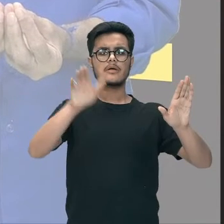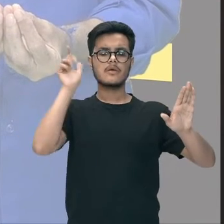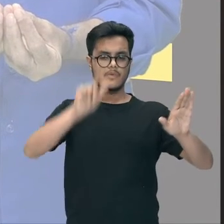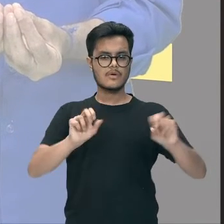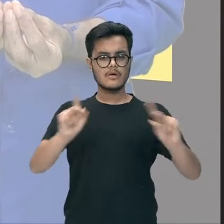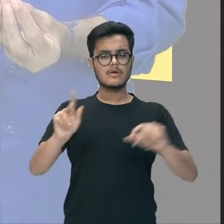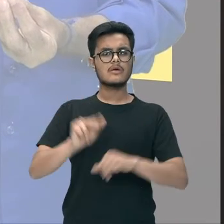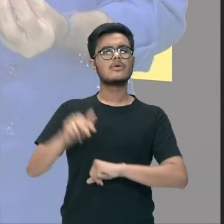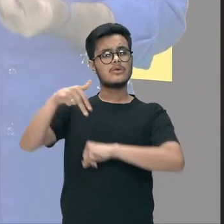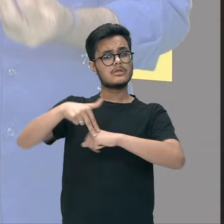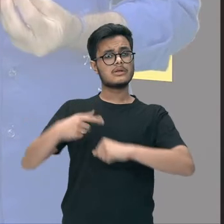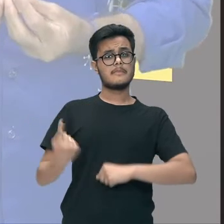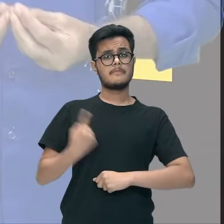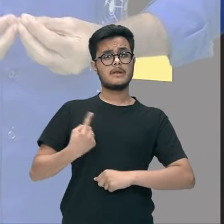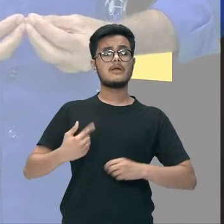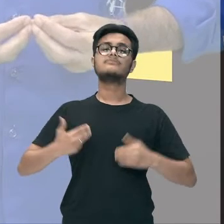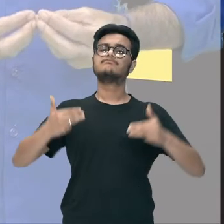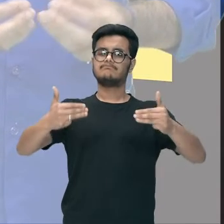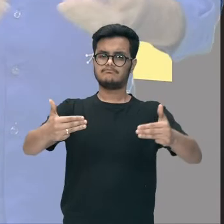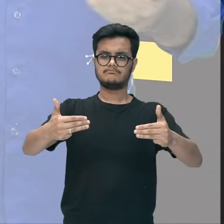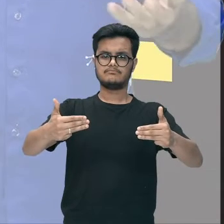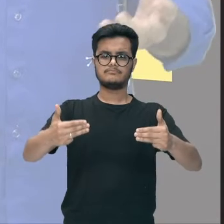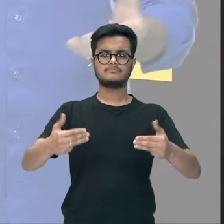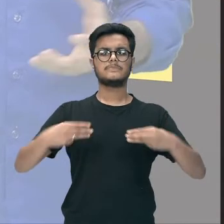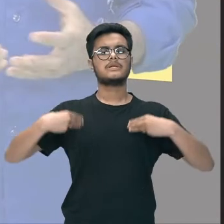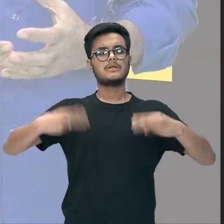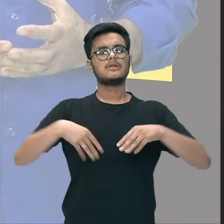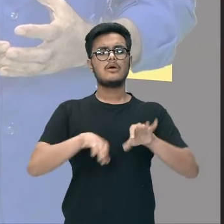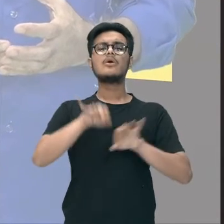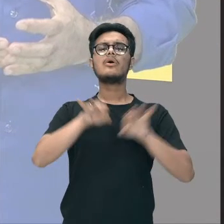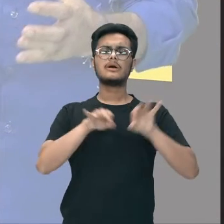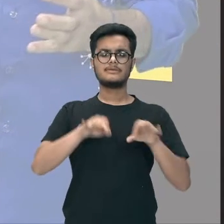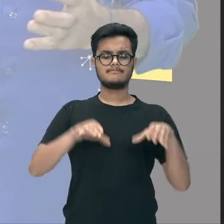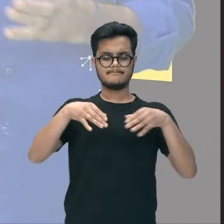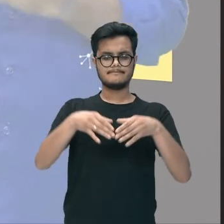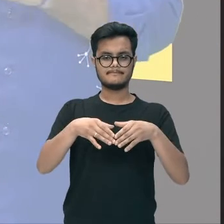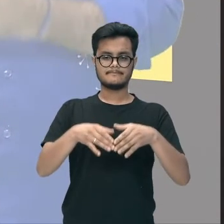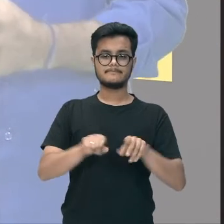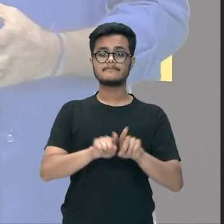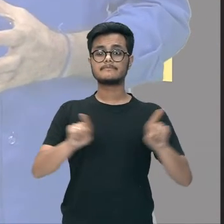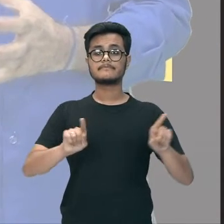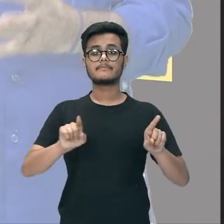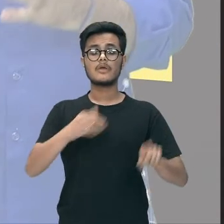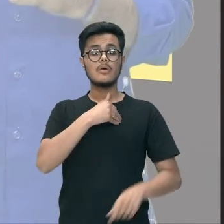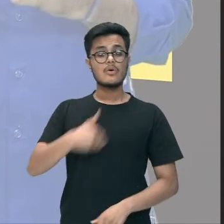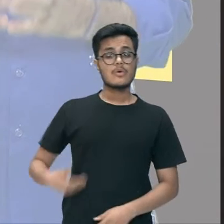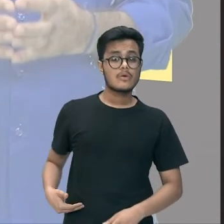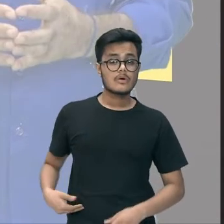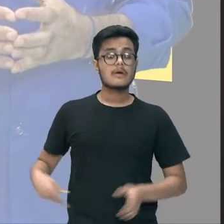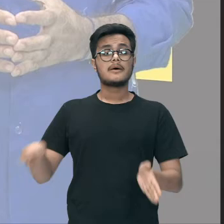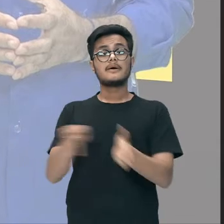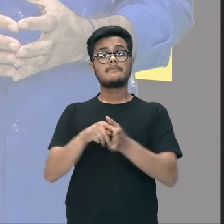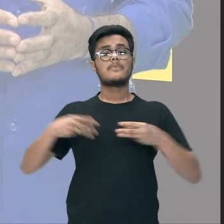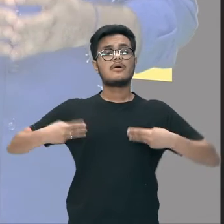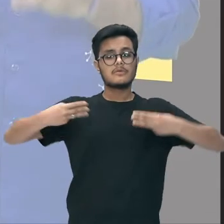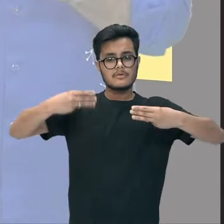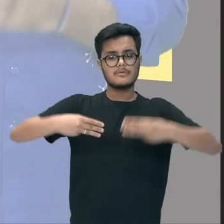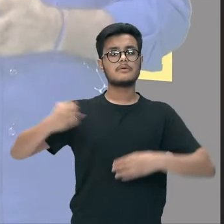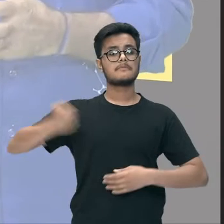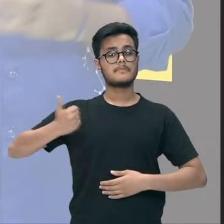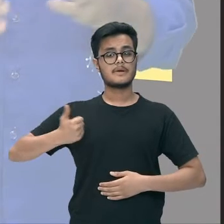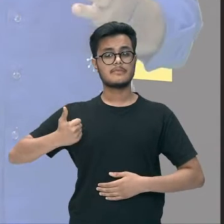elege o primeiro-ministro então forma o seu gabinete e quem governa é o primeiro-ministro.